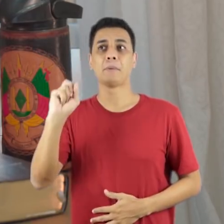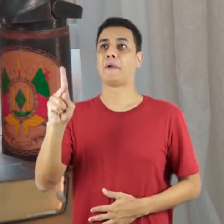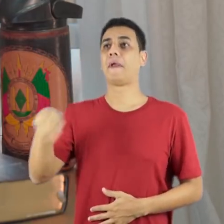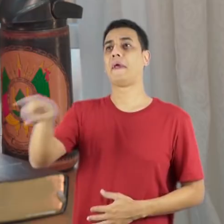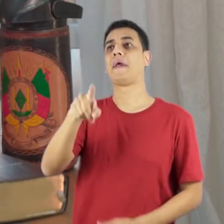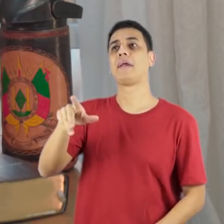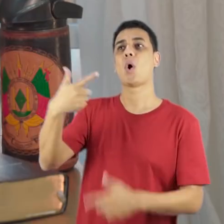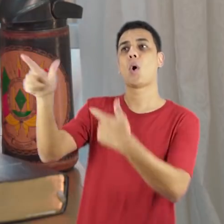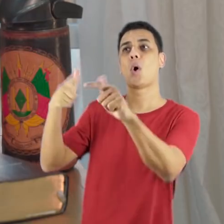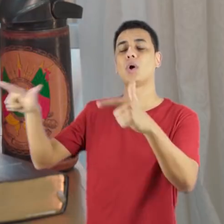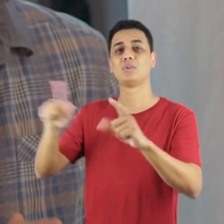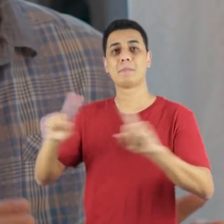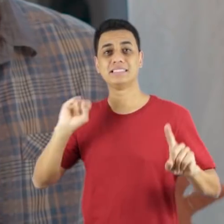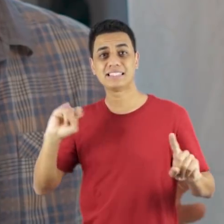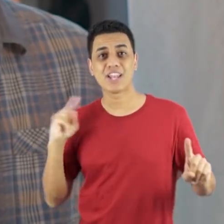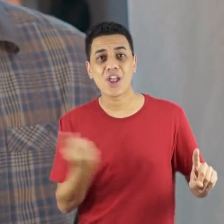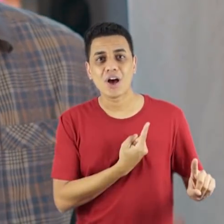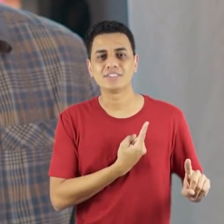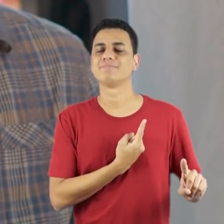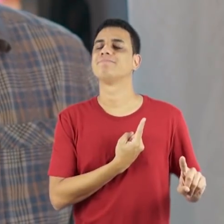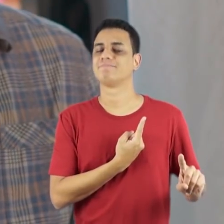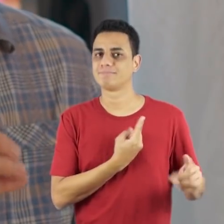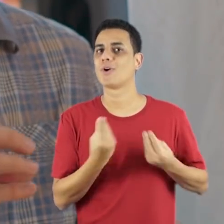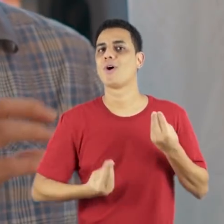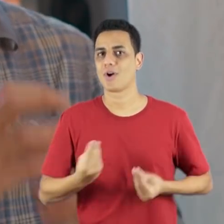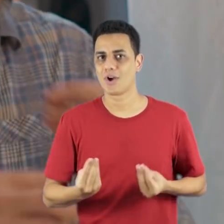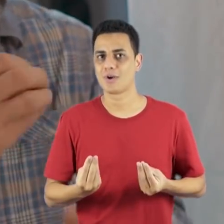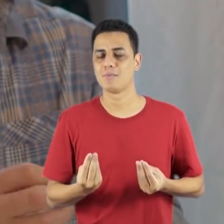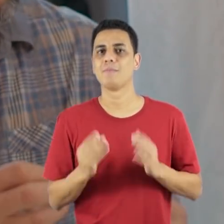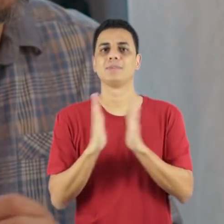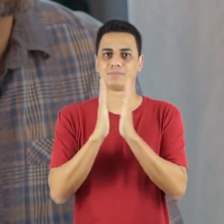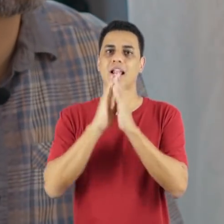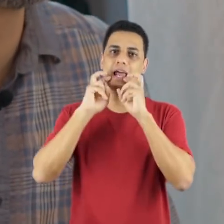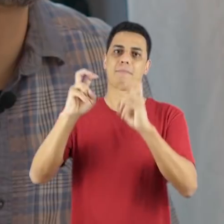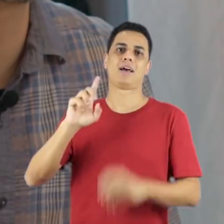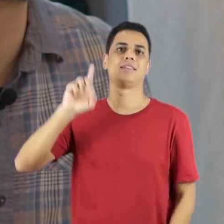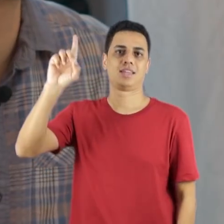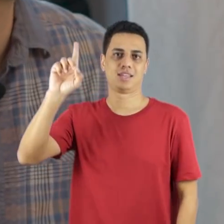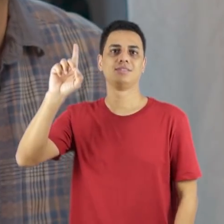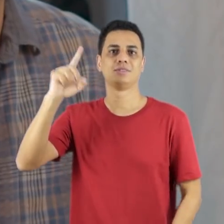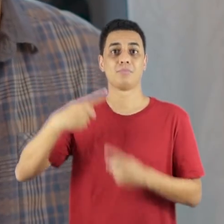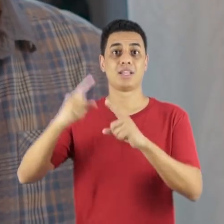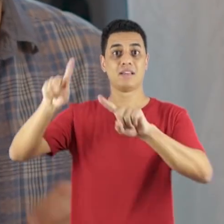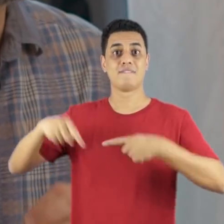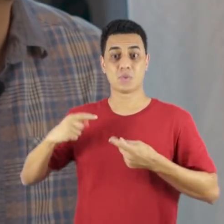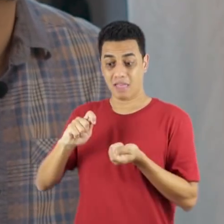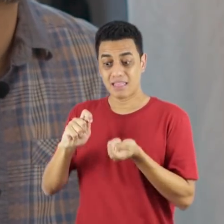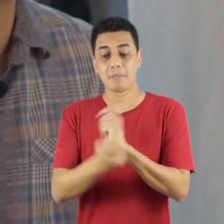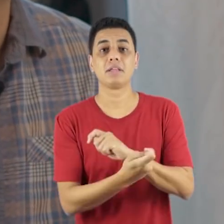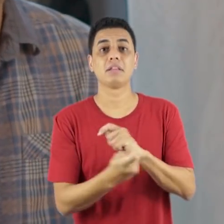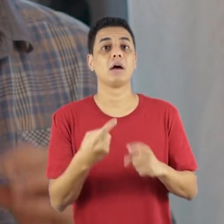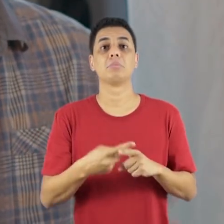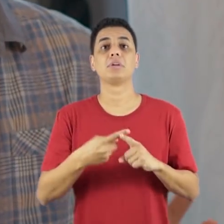clamado a Deus por misericórdia nesse tempo. Talvez o ponto-chave nesse desafio de se adaptar seja o fato de não termos